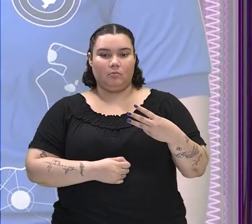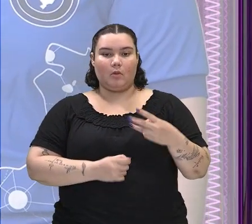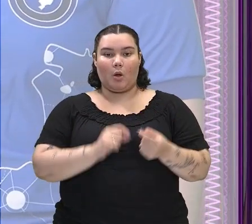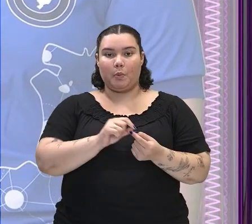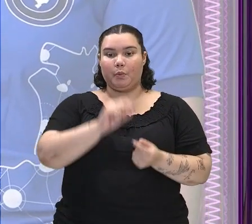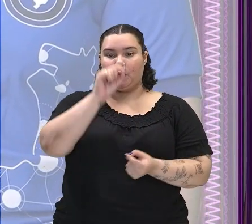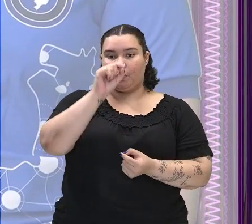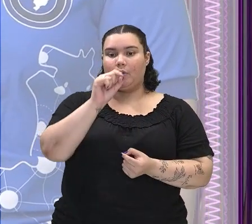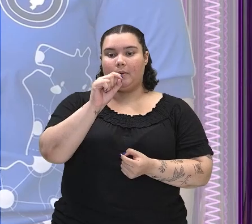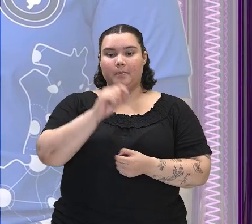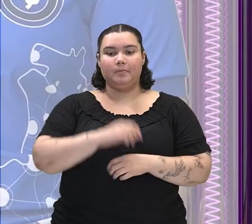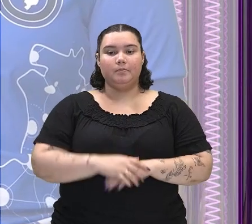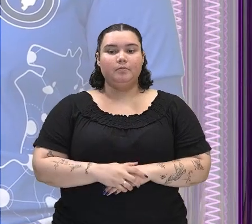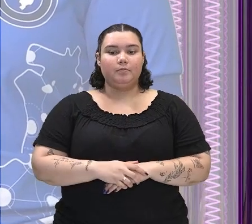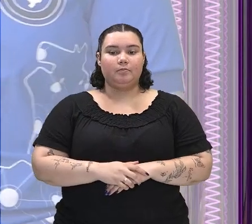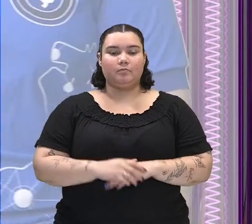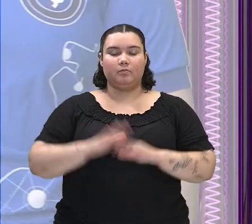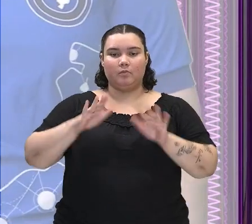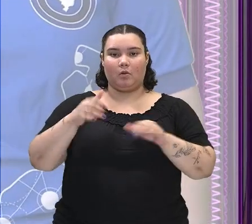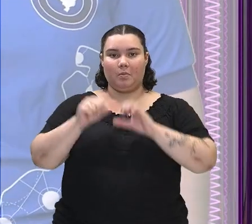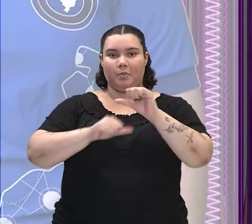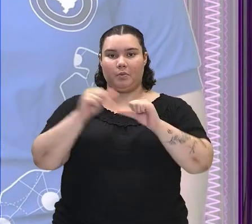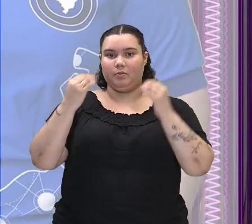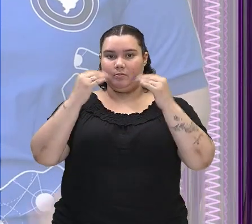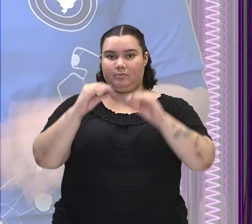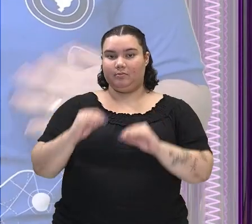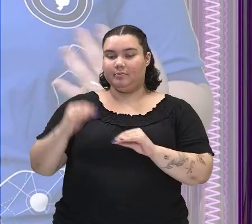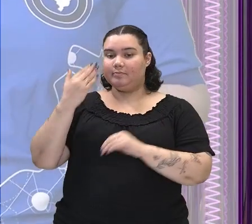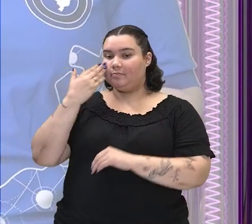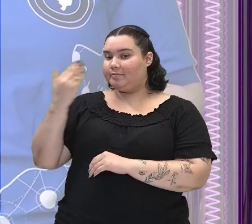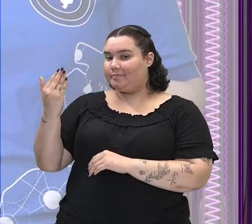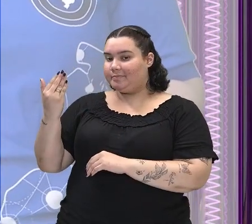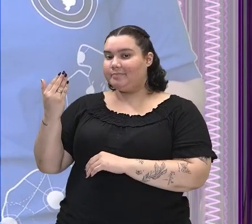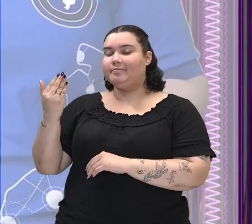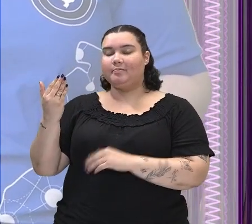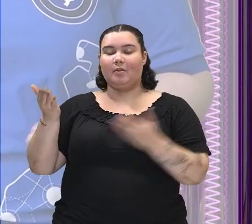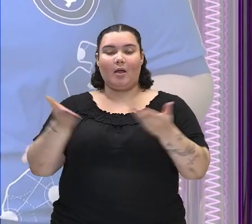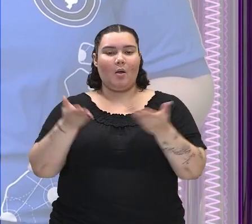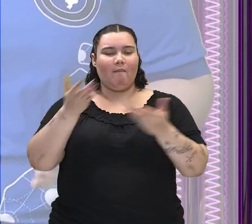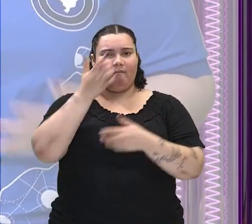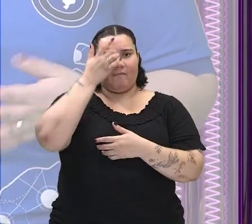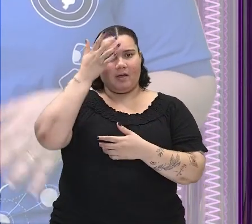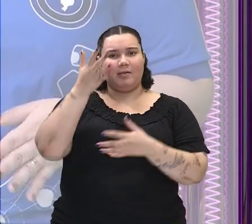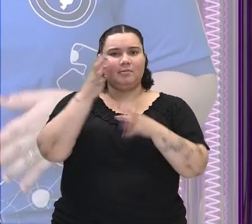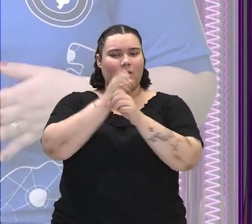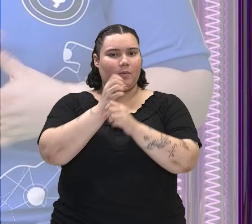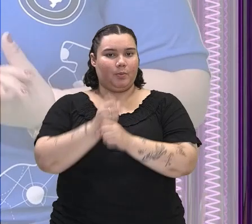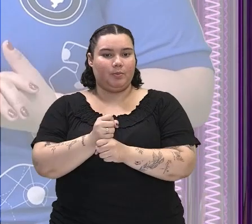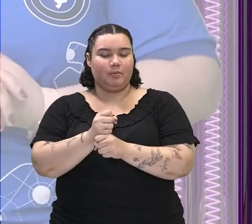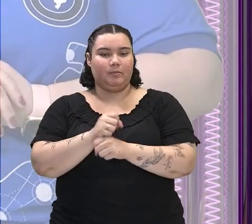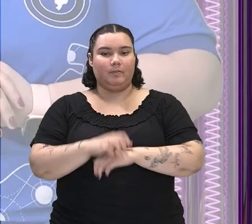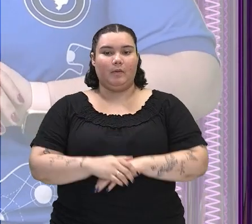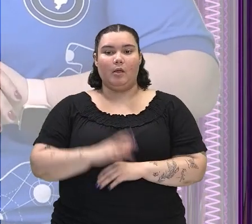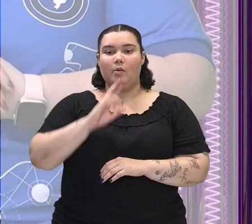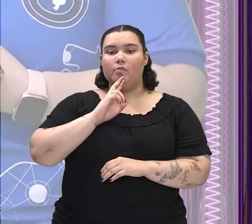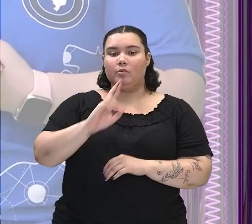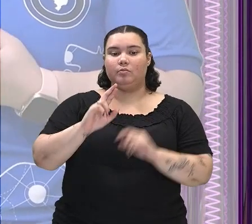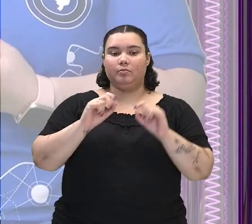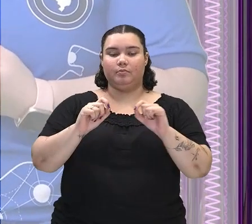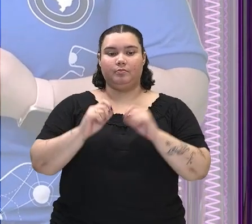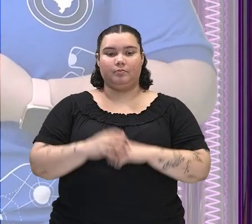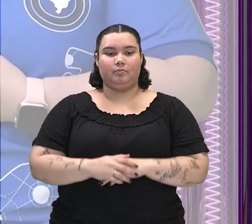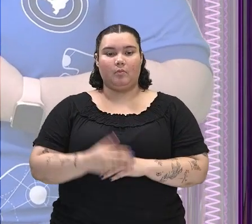13, né? Então, ali eu já substituí tudo, né? E agora é só calcular, certo? Então, o resultado vai ficar